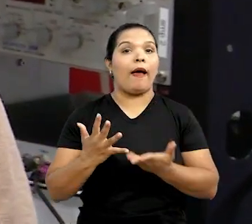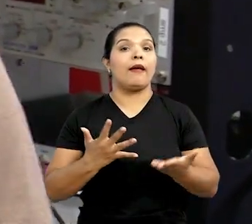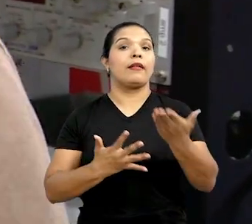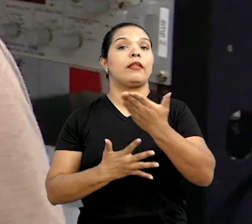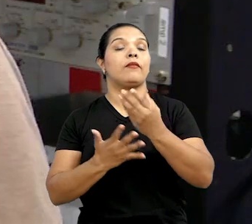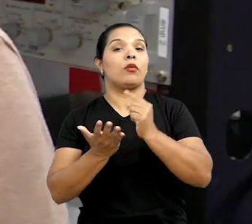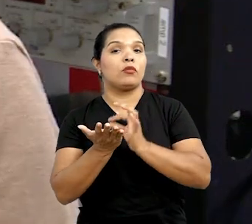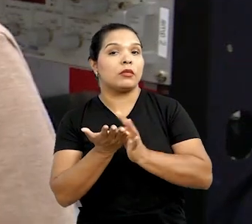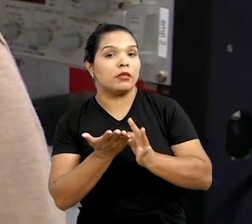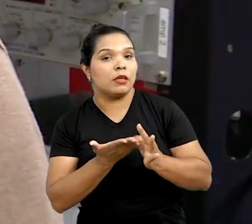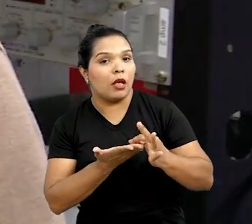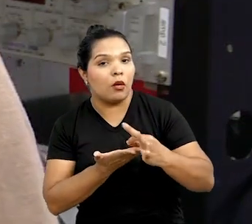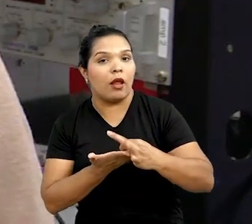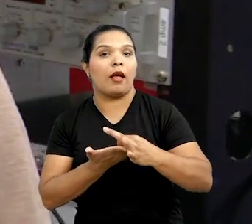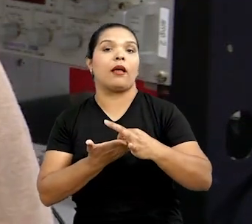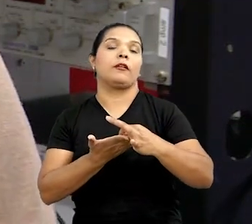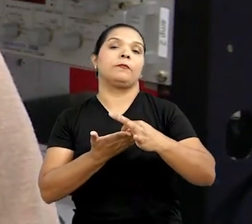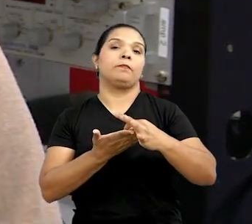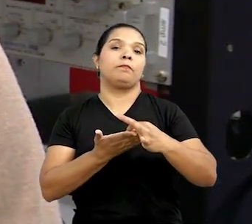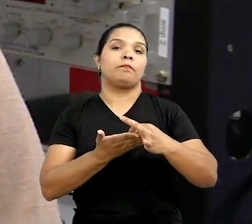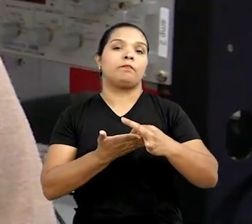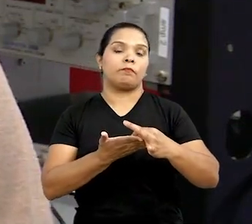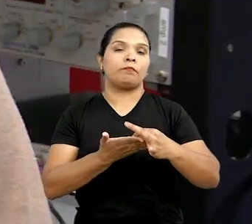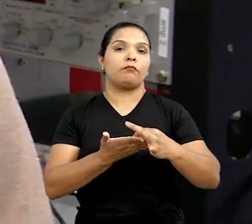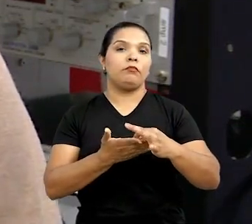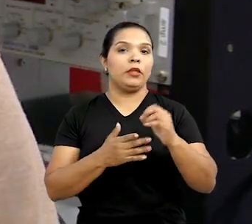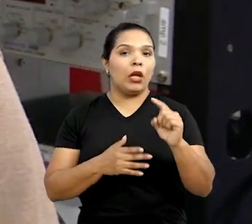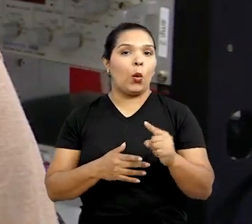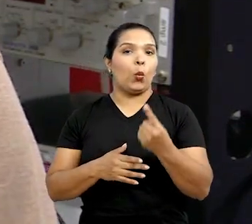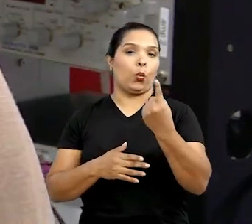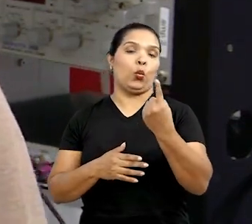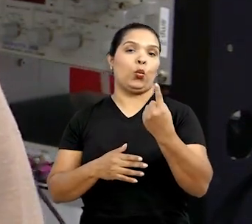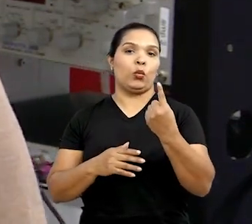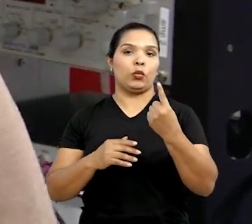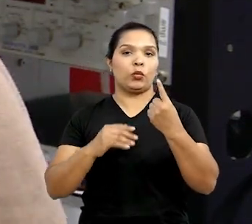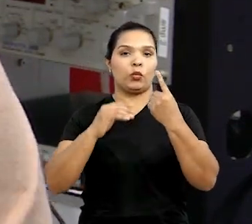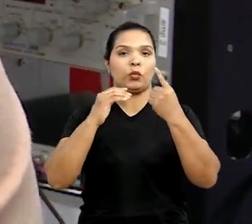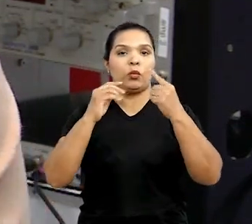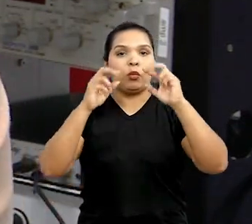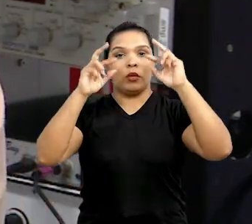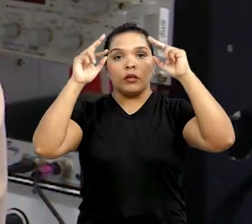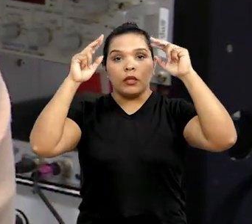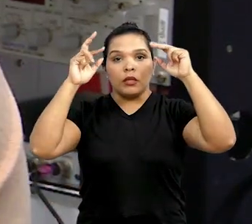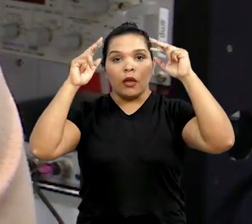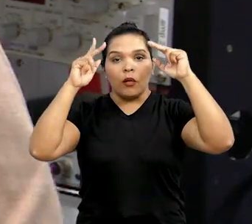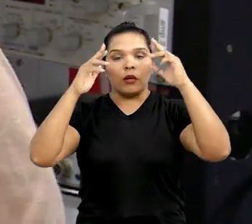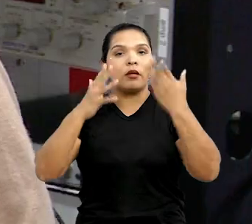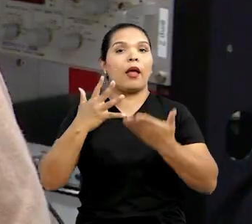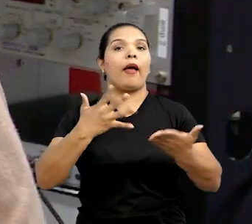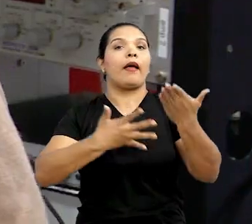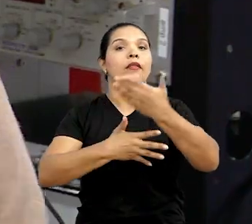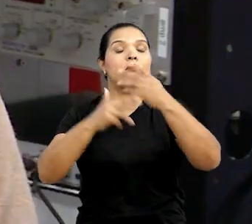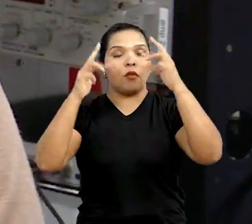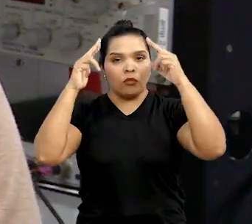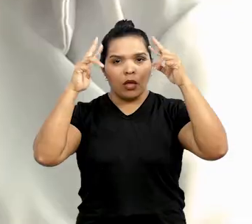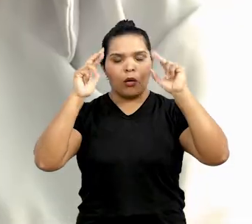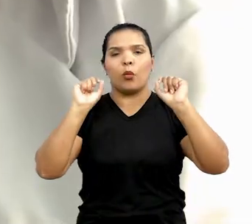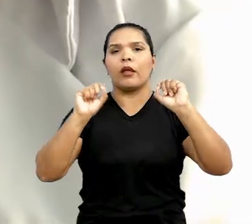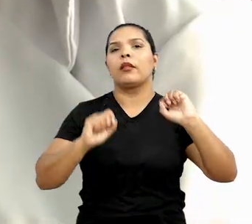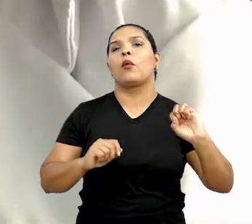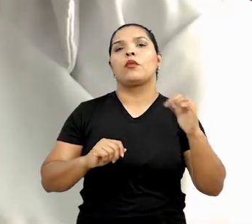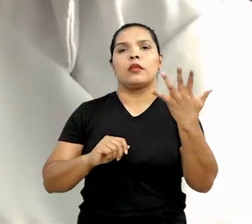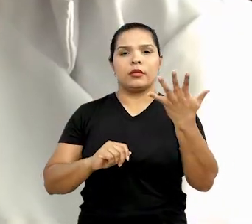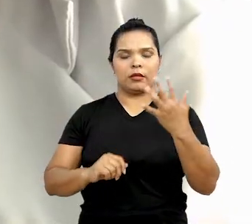celular, todos os nossos sistemas, que eles são feitos para gravar de um único neurônio, e a gente vê a nível de neurônio o que está acontecendo.